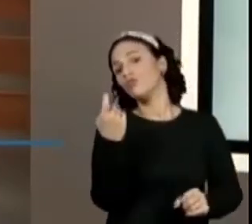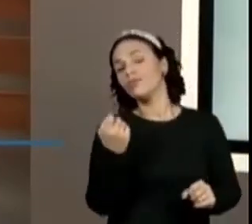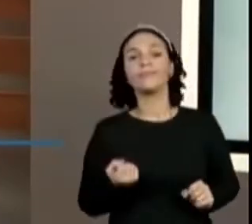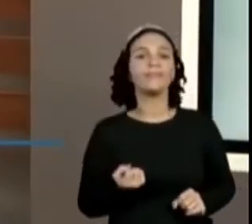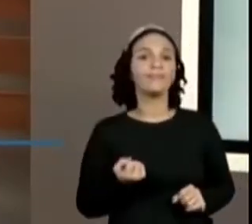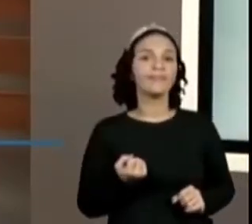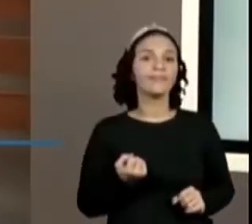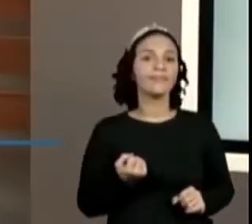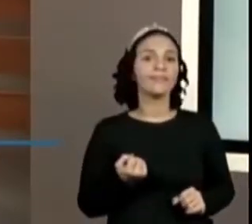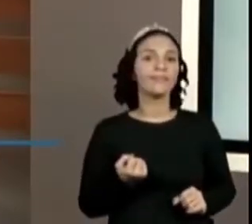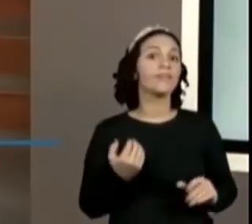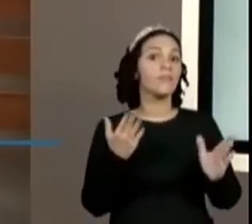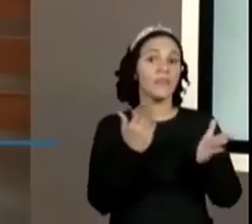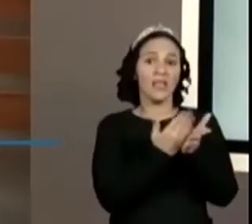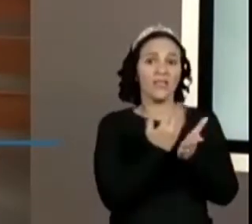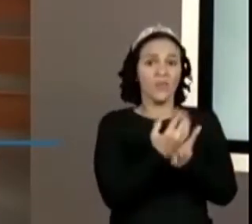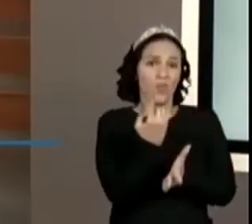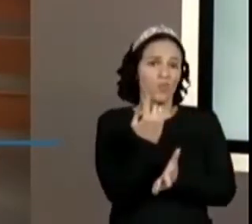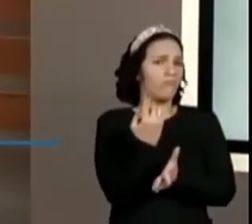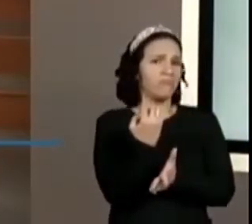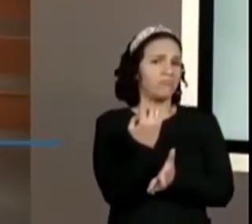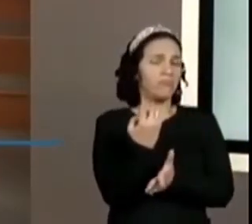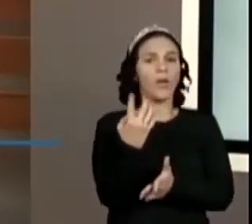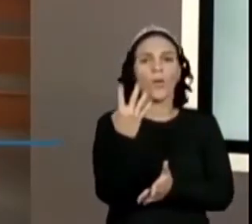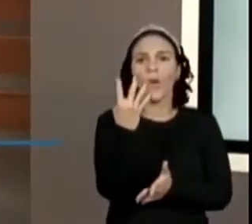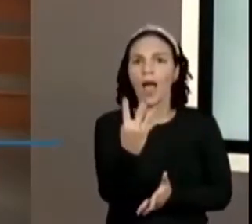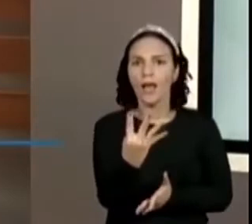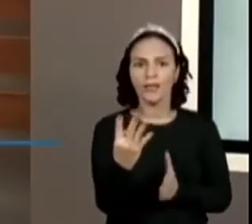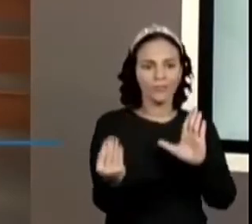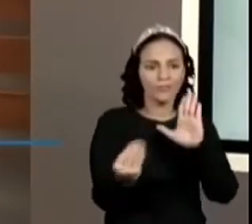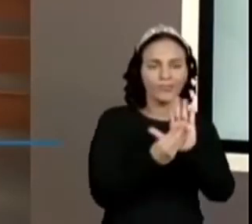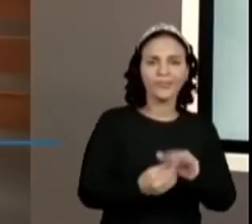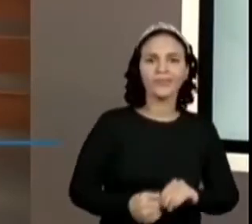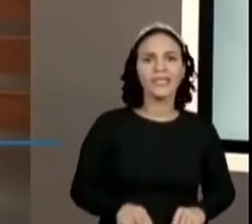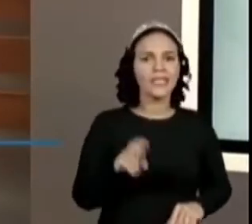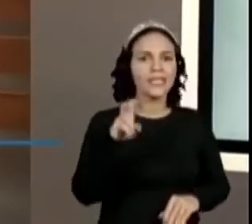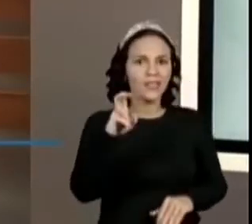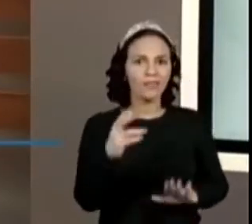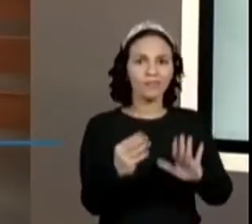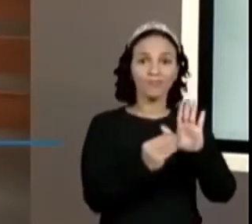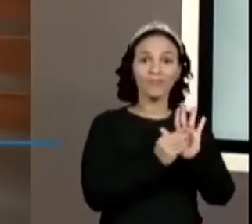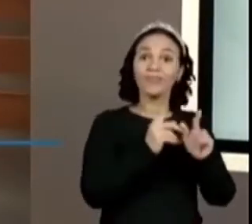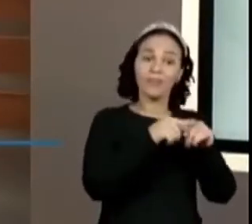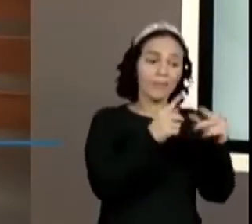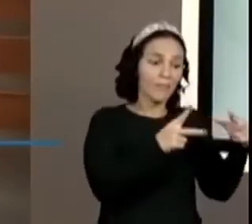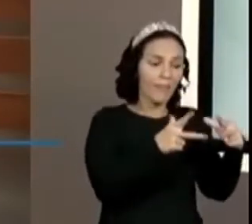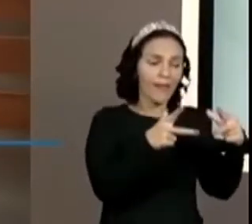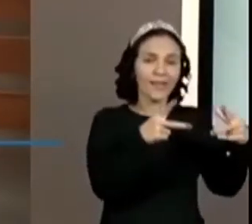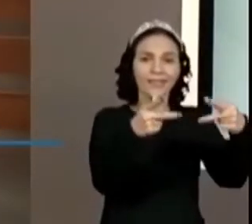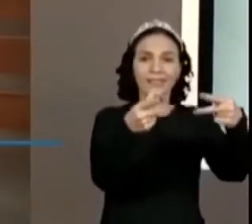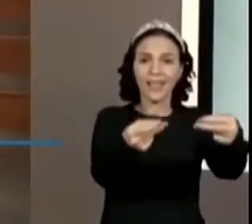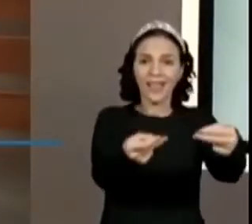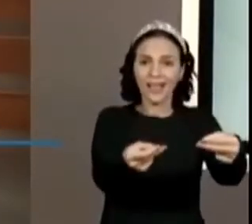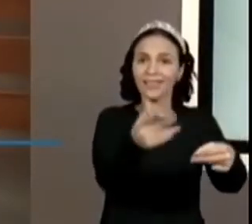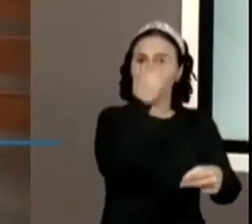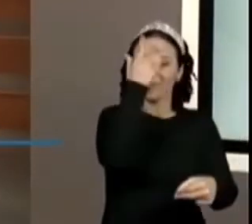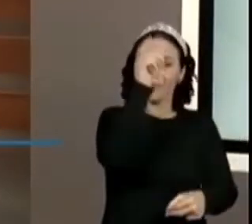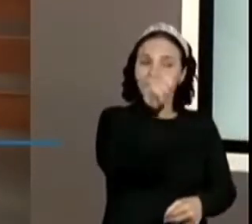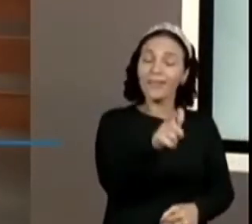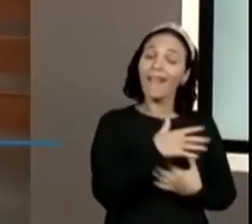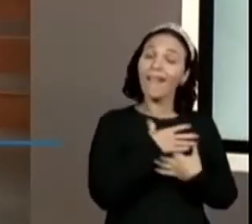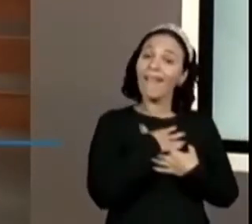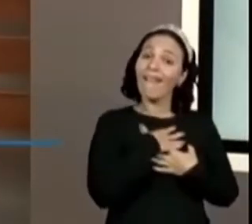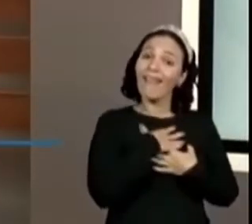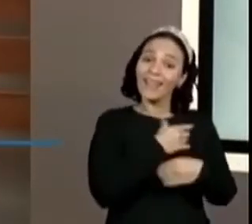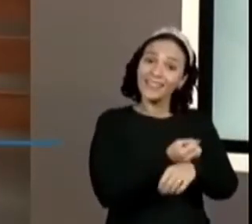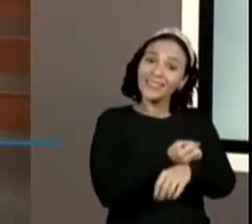não seria um livro. Mas se eu ponho 4, 5... eu vou presentear com versões, eu vou presentear para poder